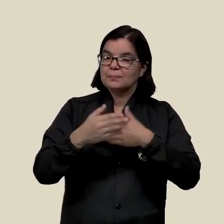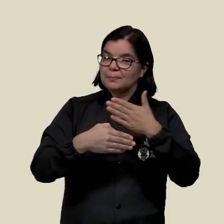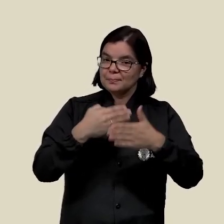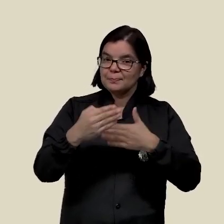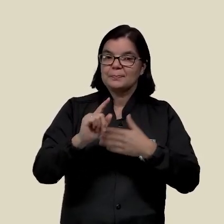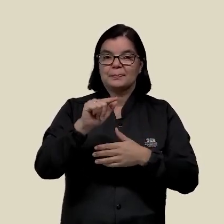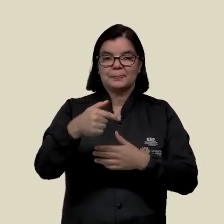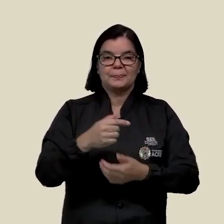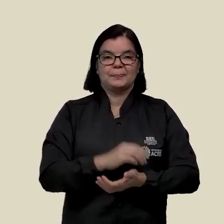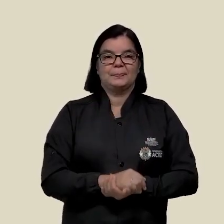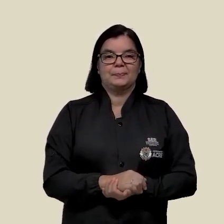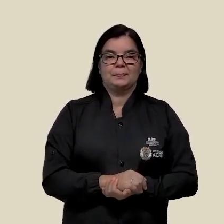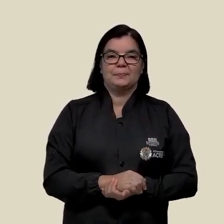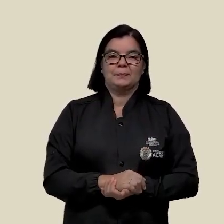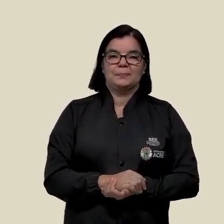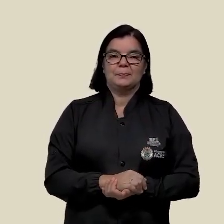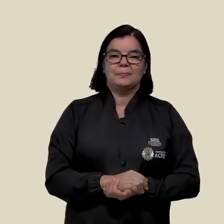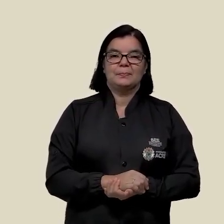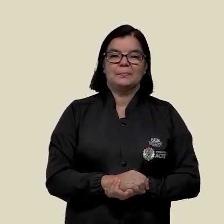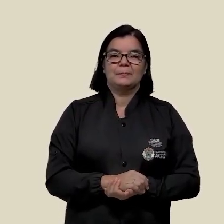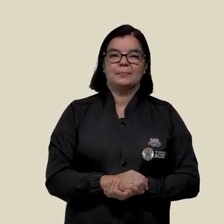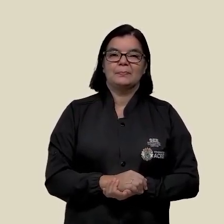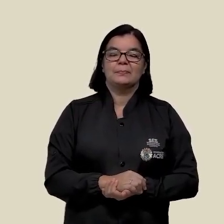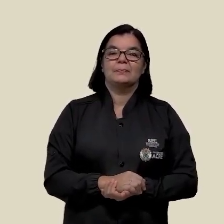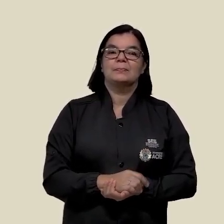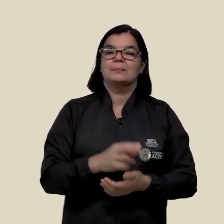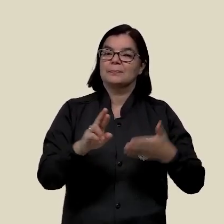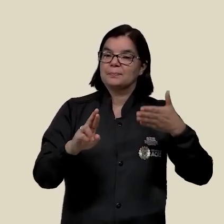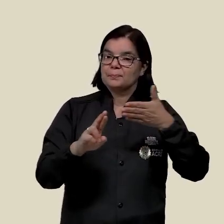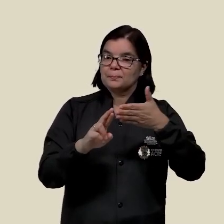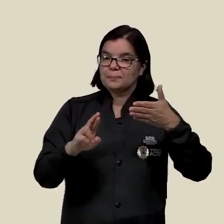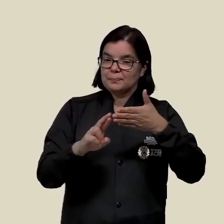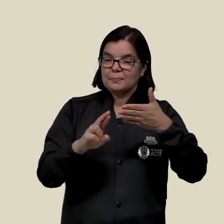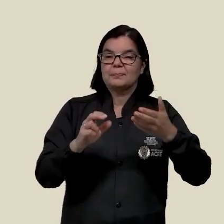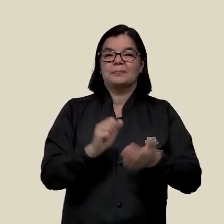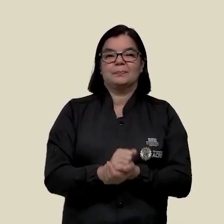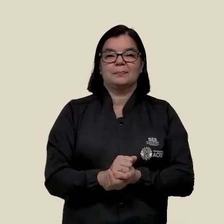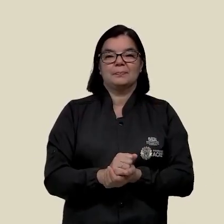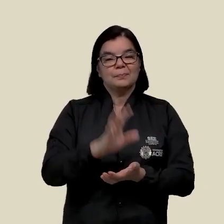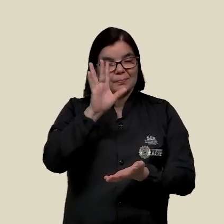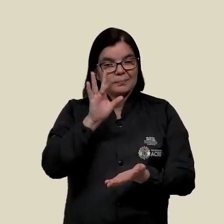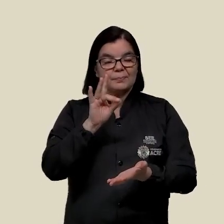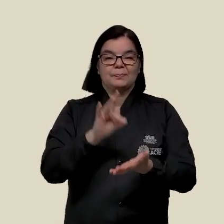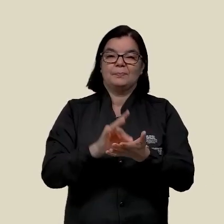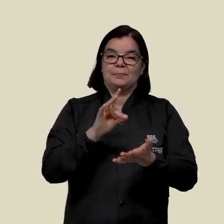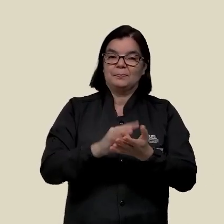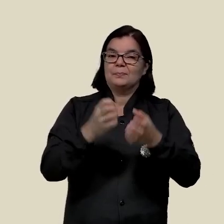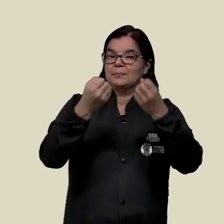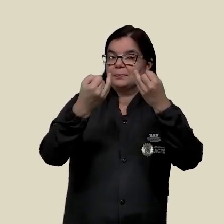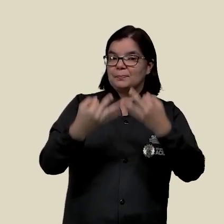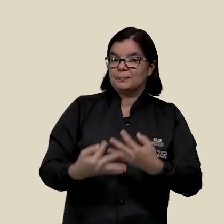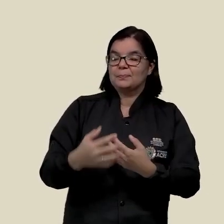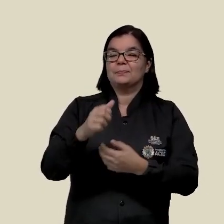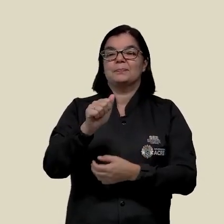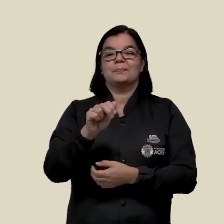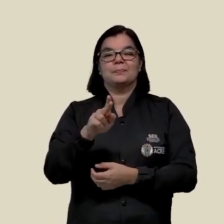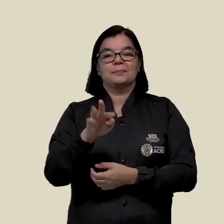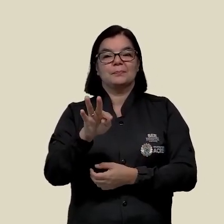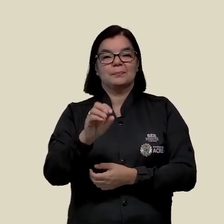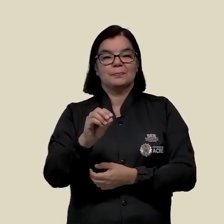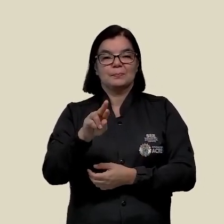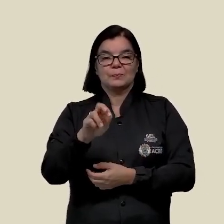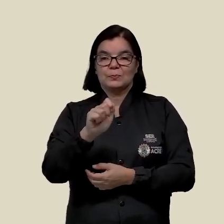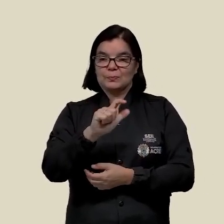na próxima. Então, está aí, gente. Refere-se a uma obra original. Nós estamos falando de composição